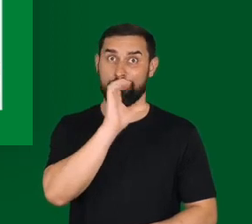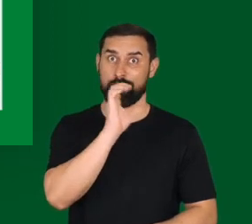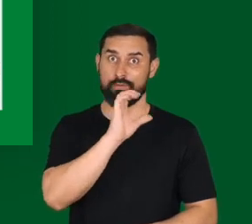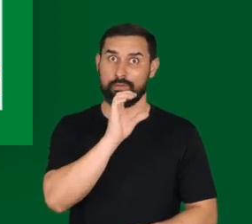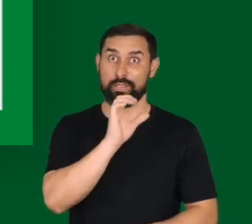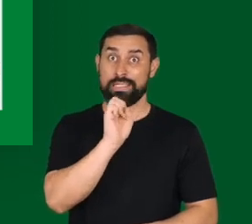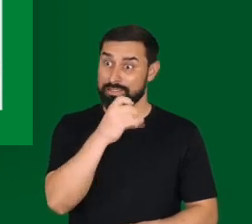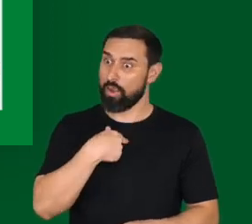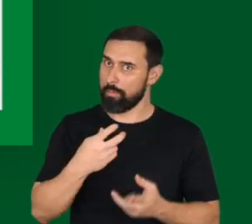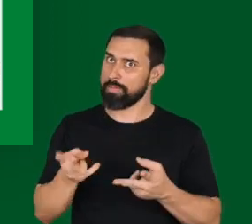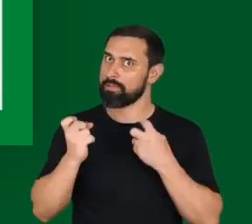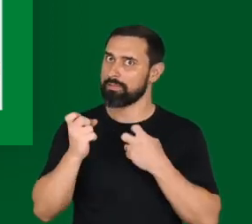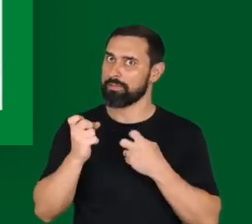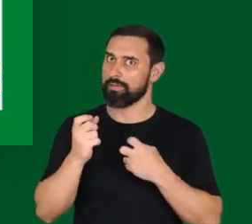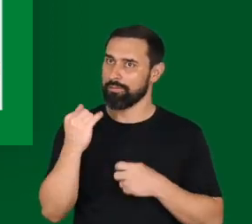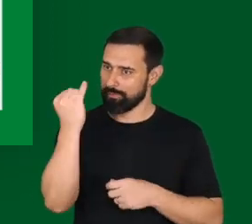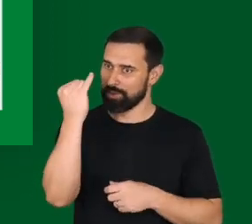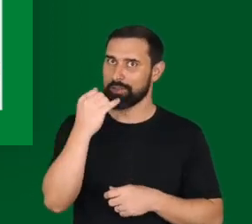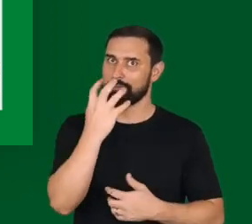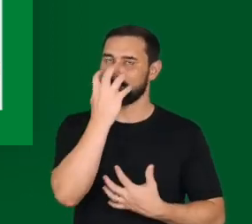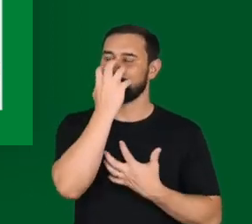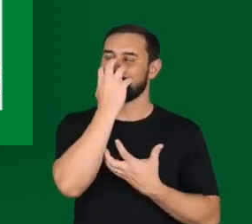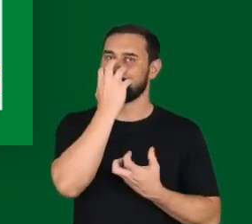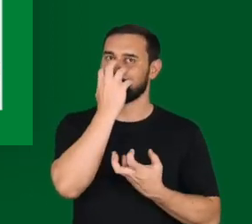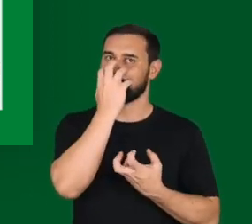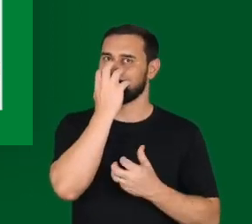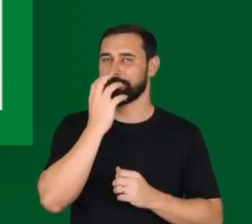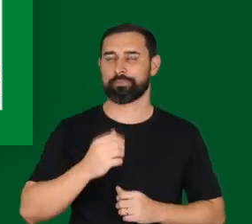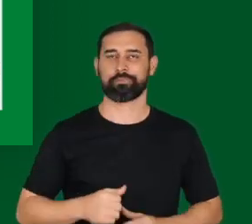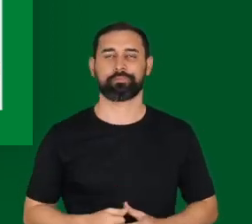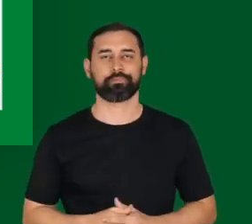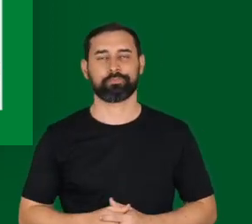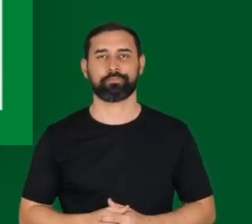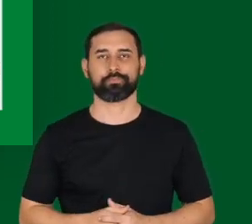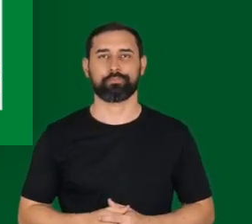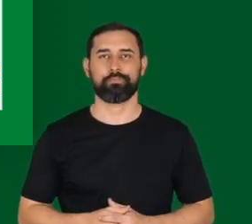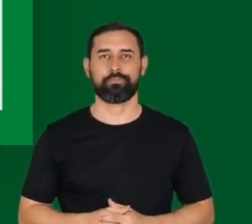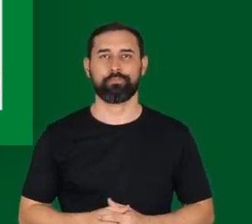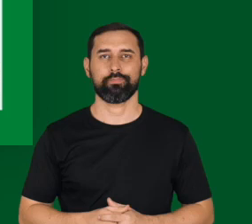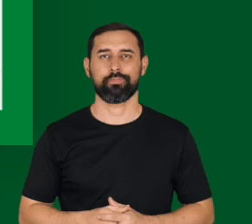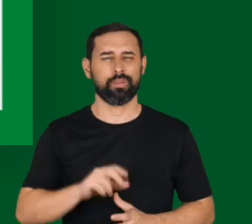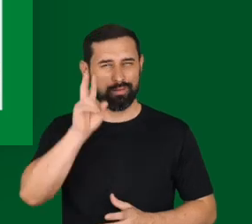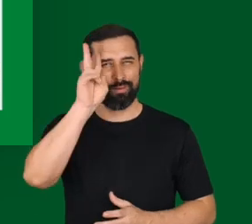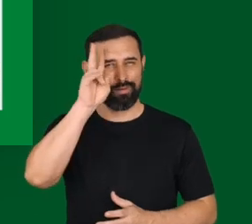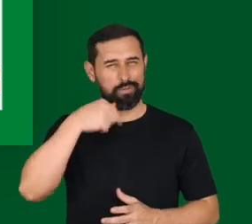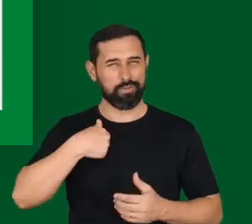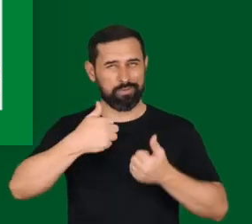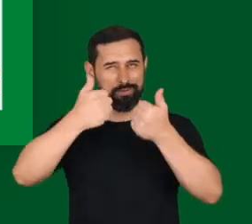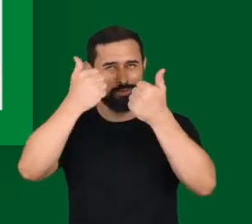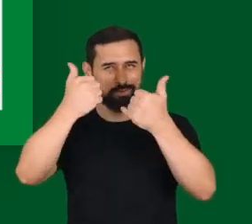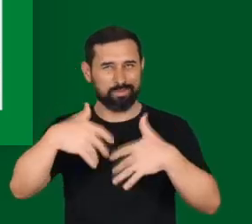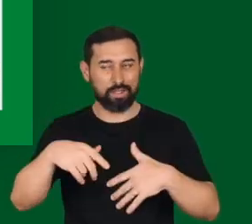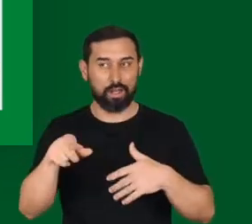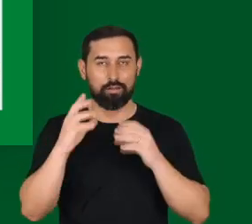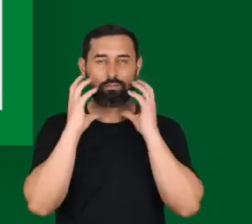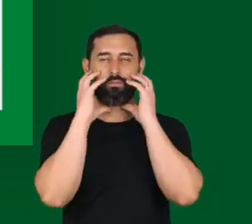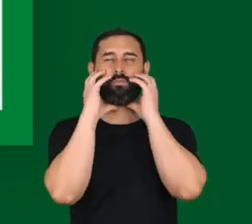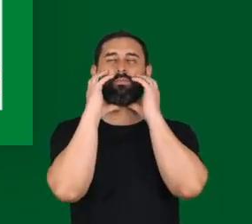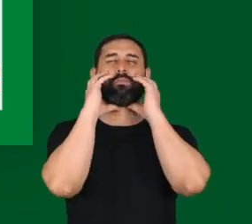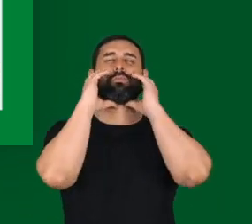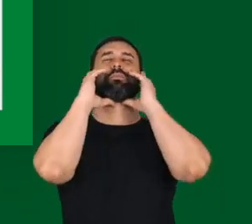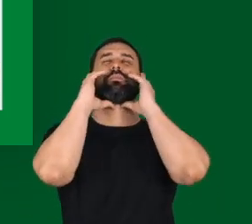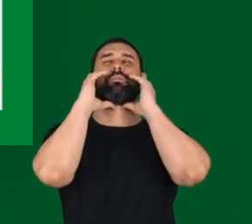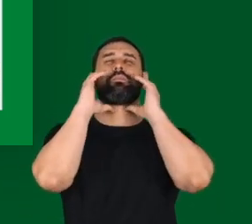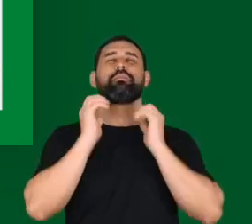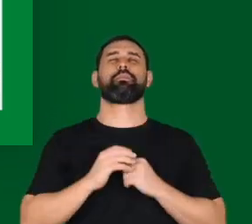sob máscara não inalante já no ar ali, se eu tenho qualquer suspeita de obstrução de via aérea. E aí, como eu falei,